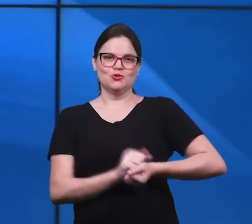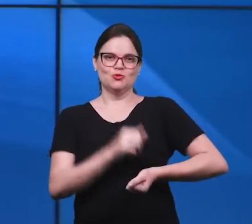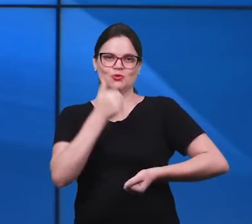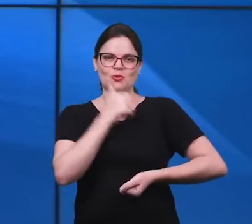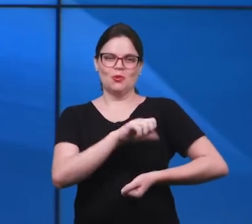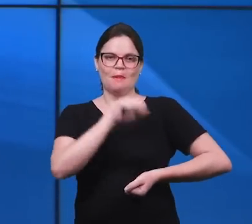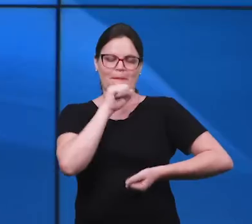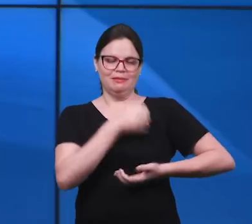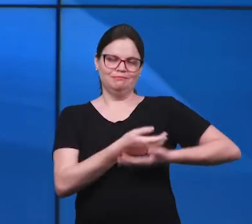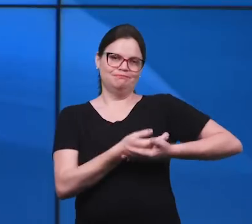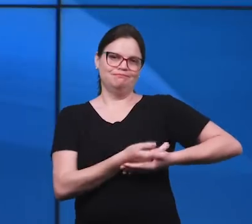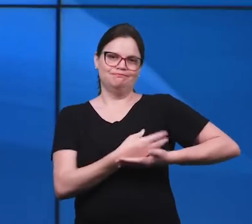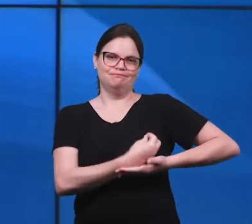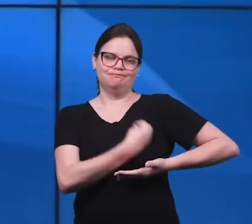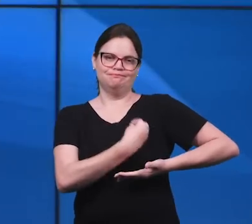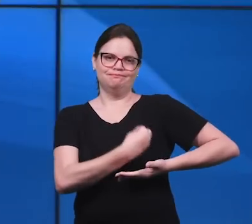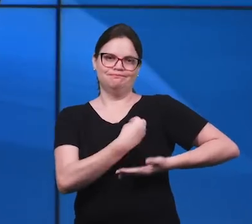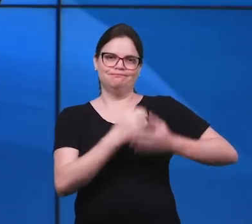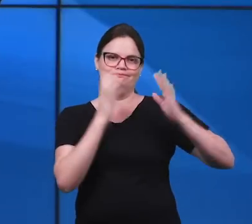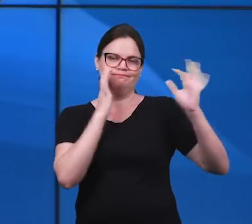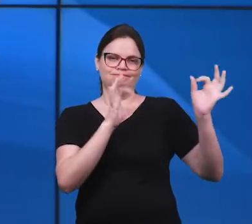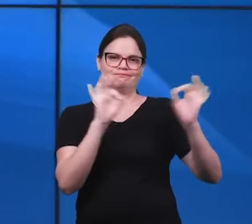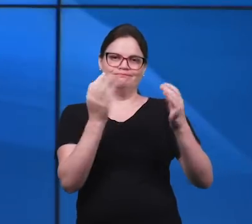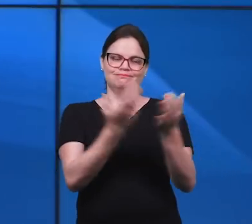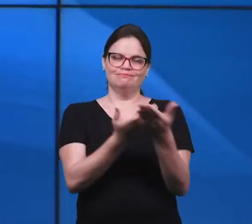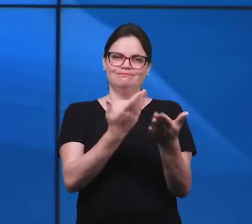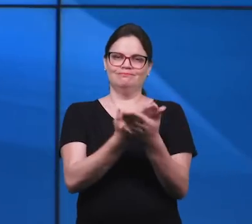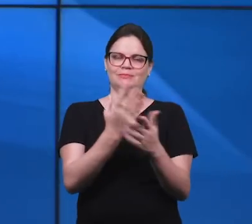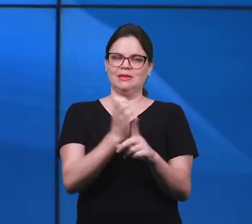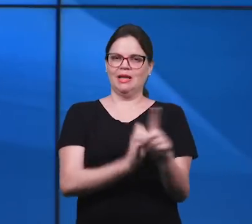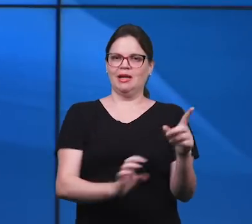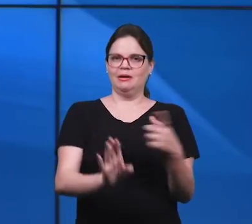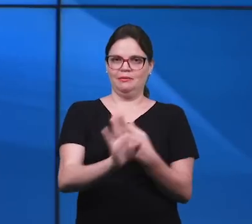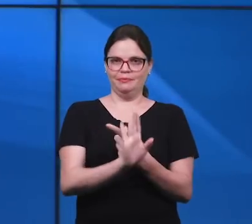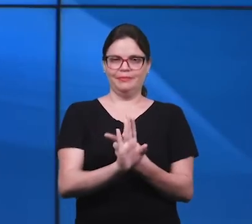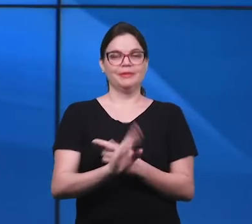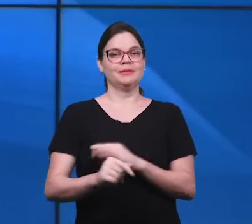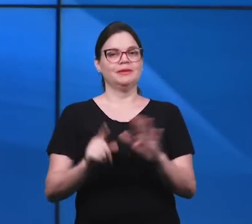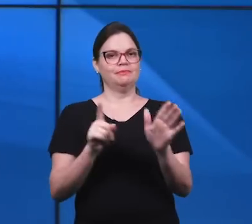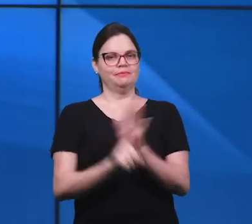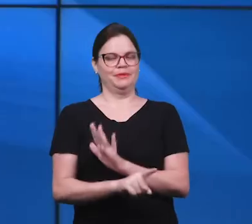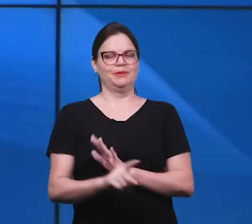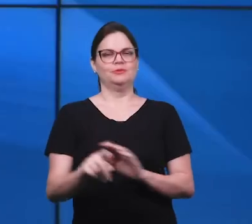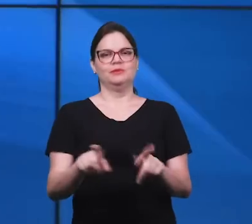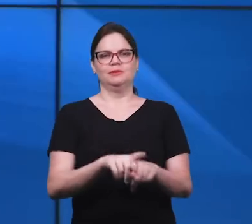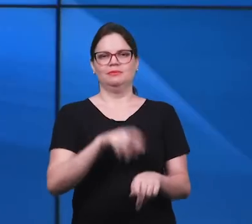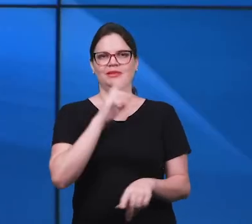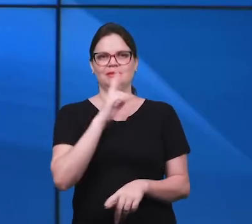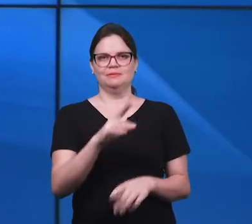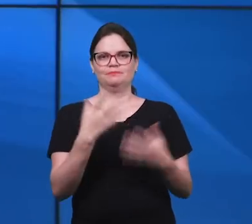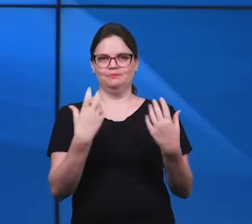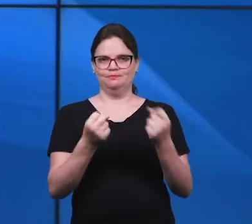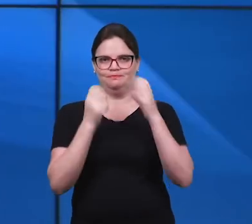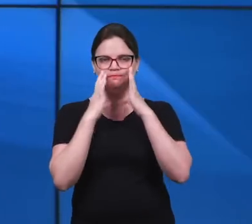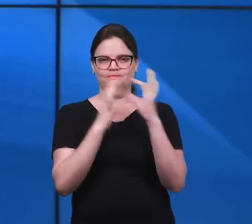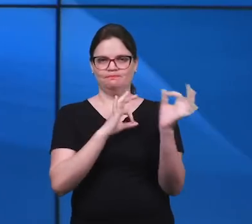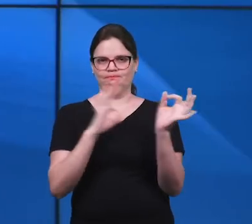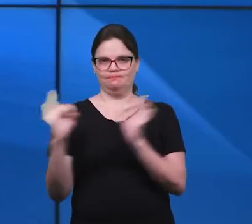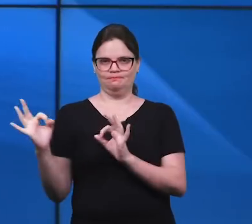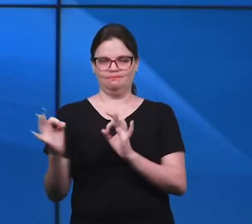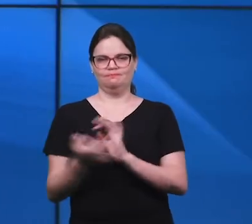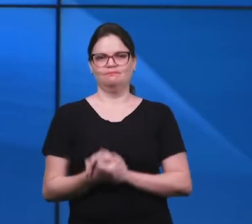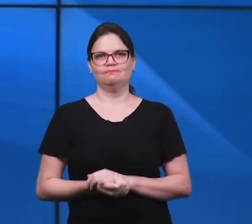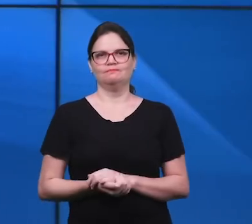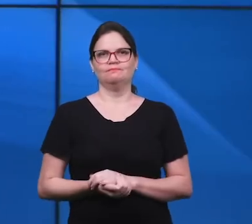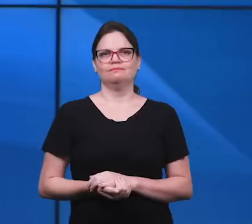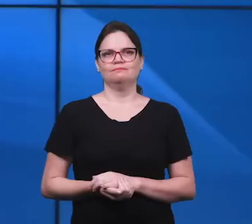no colo das mães, participando da Escola Bíblica Dominical, da pergunta e da resposta. Vamos então aos 2